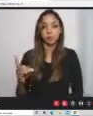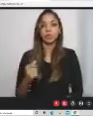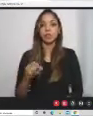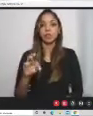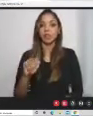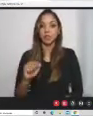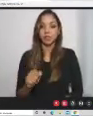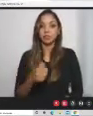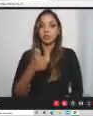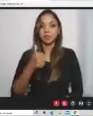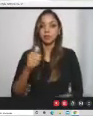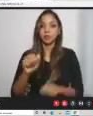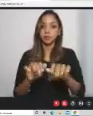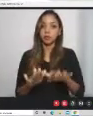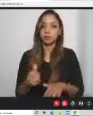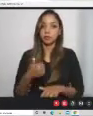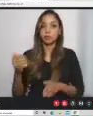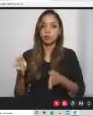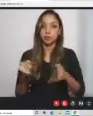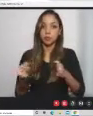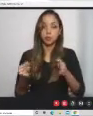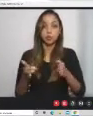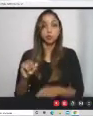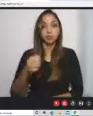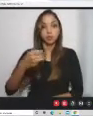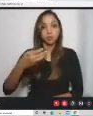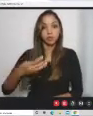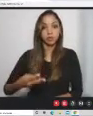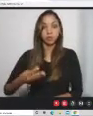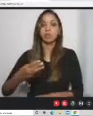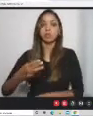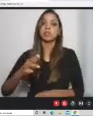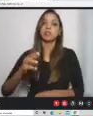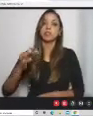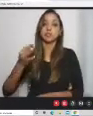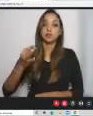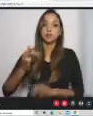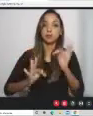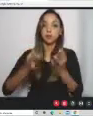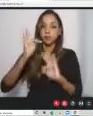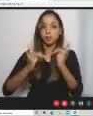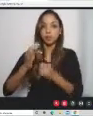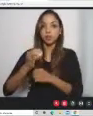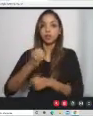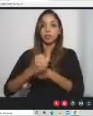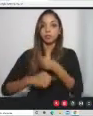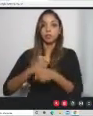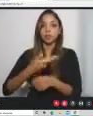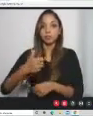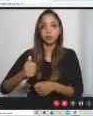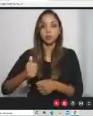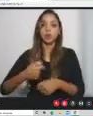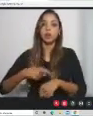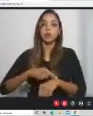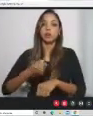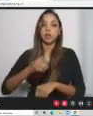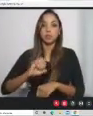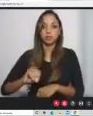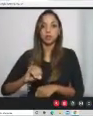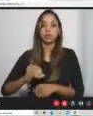período legislativo, realizada 3 de fevereiro de 2021, às 10 horas, no plenário do Dr. Mário Medeiros. Estavam presentes o senhor